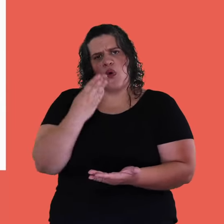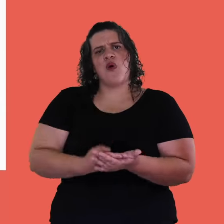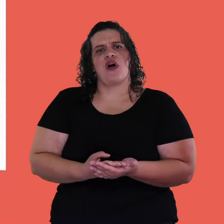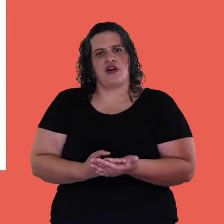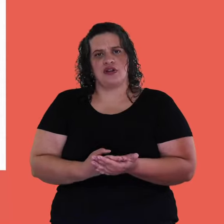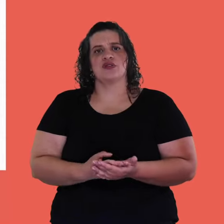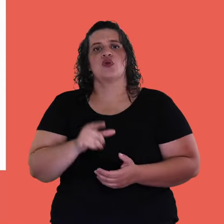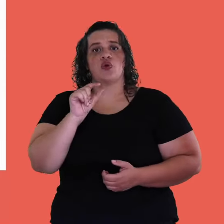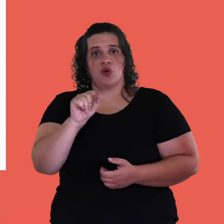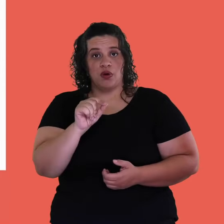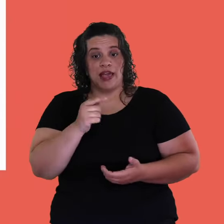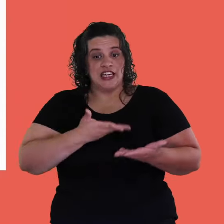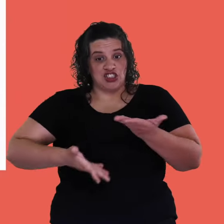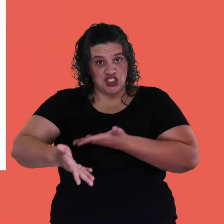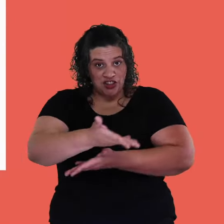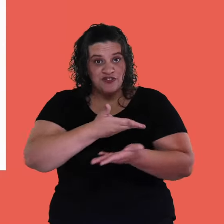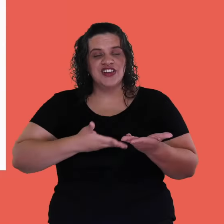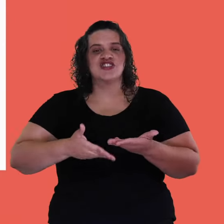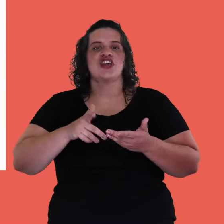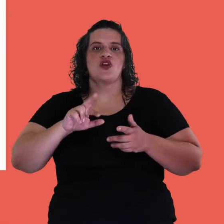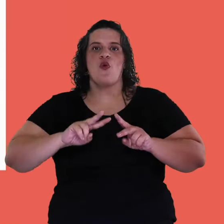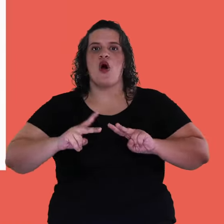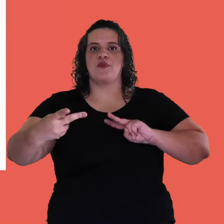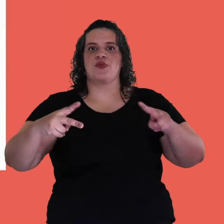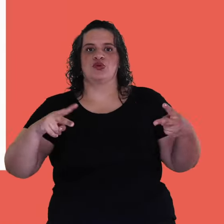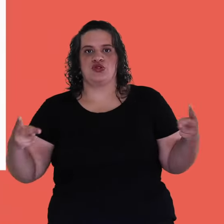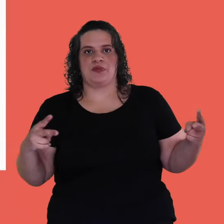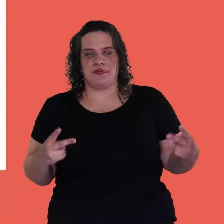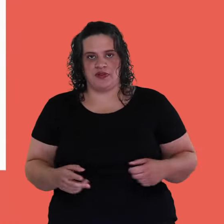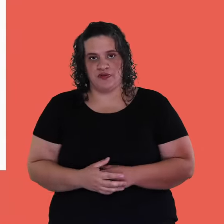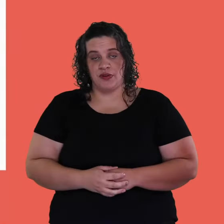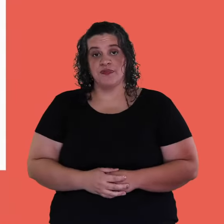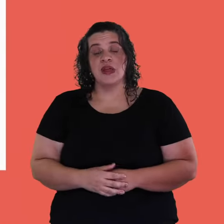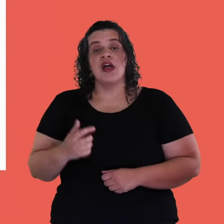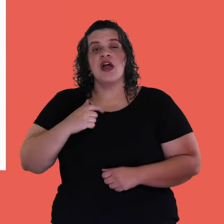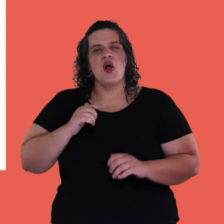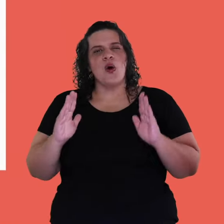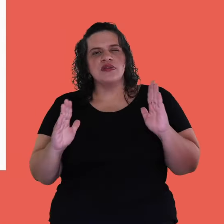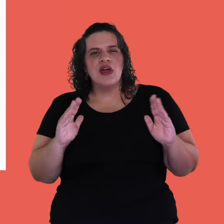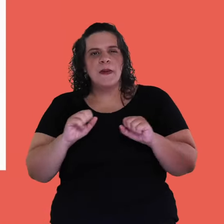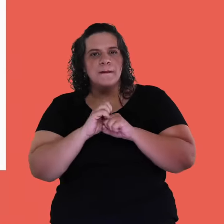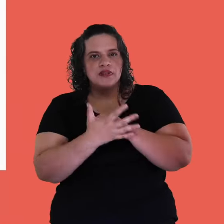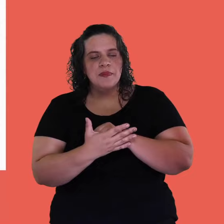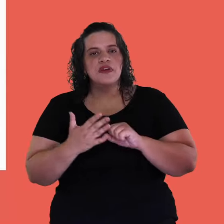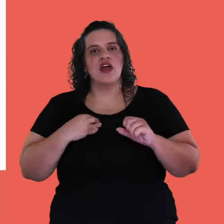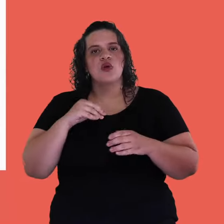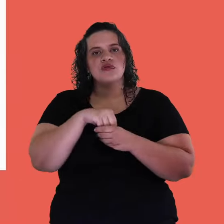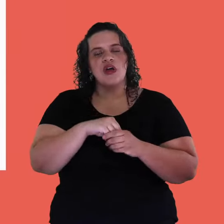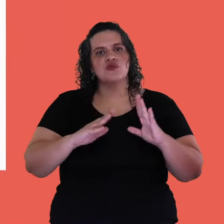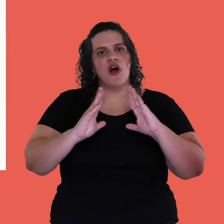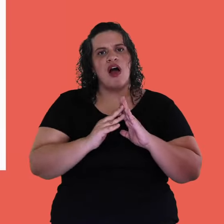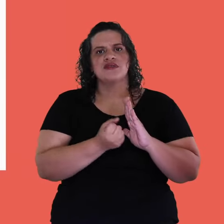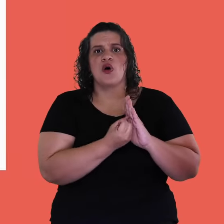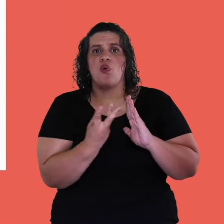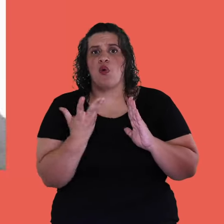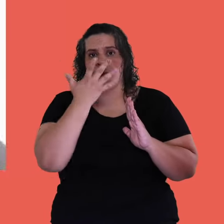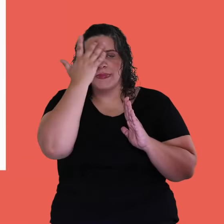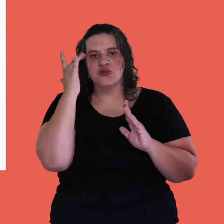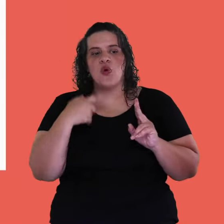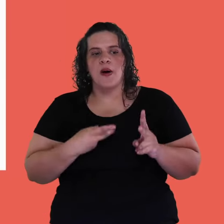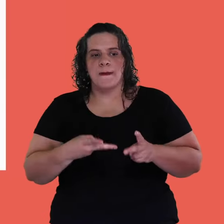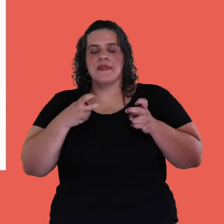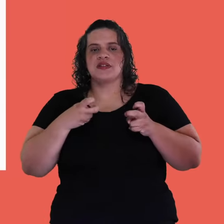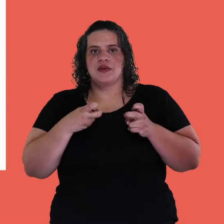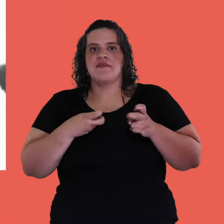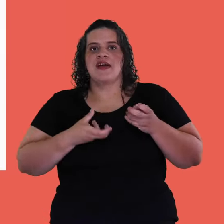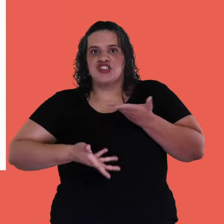acredita muito na frase que quem divide multiplica. Passei um período da pandemia em uma casa coletiva, que foi onde eu entendi na